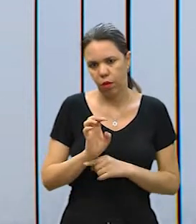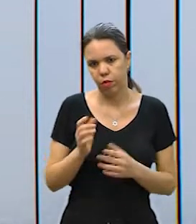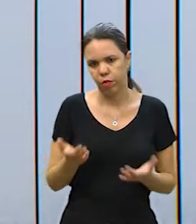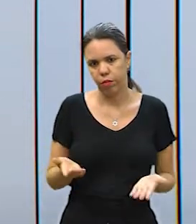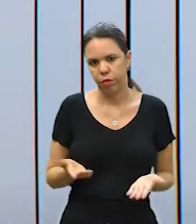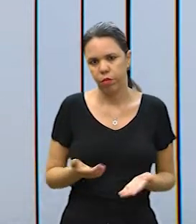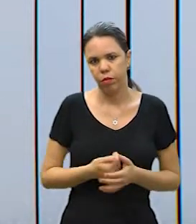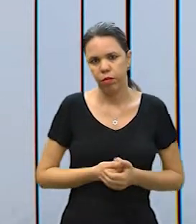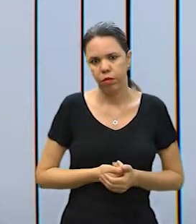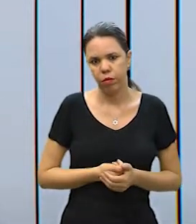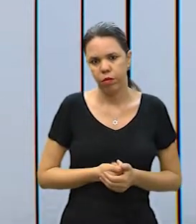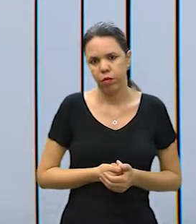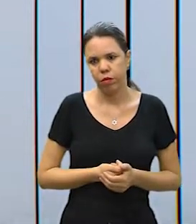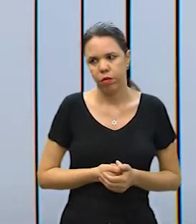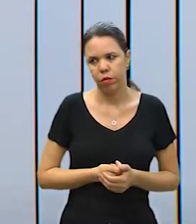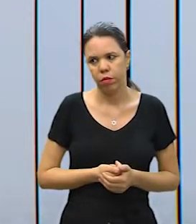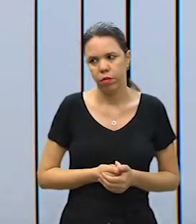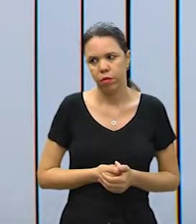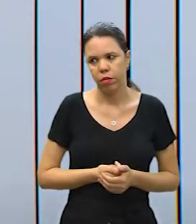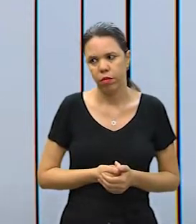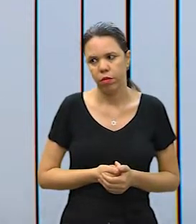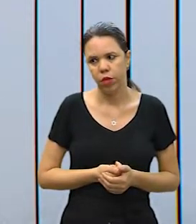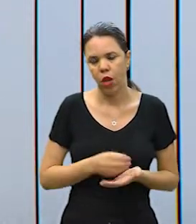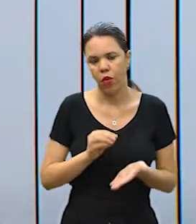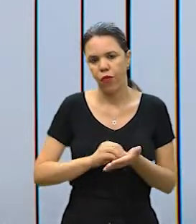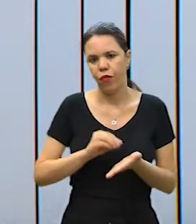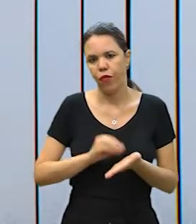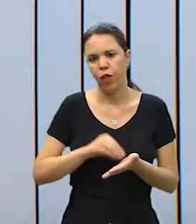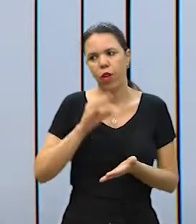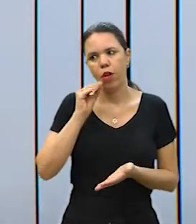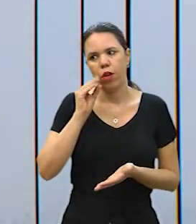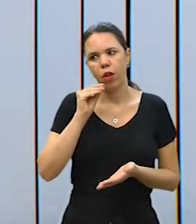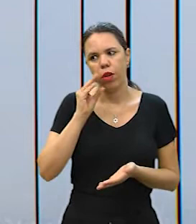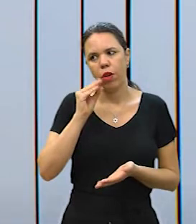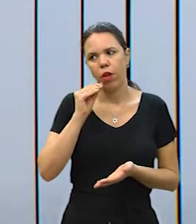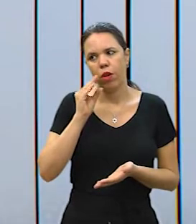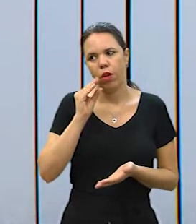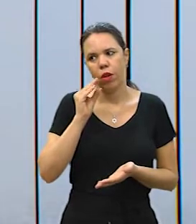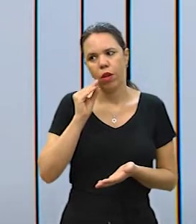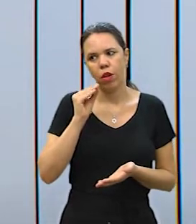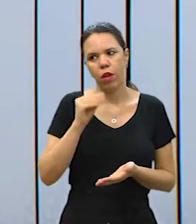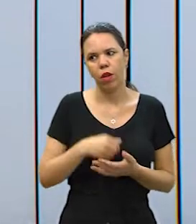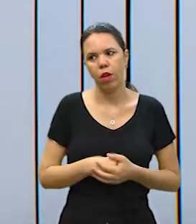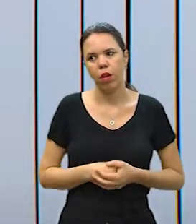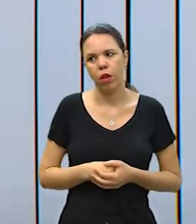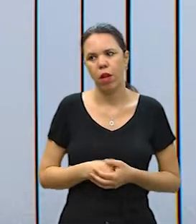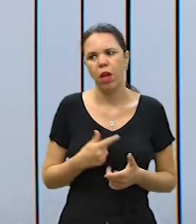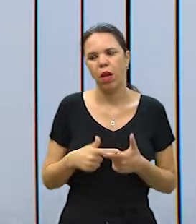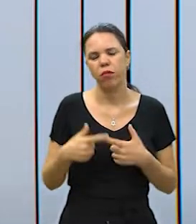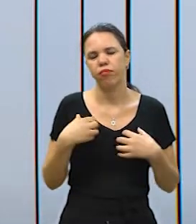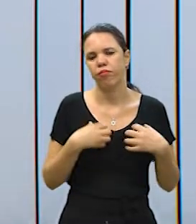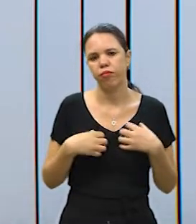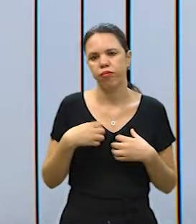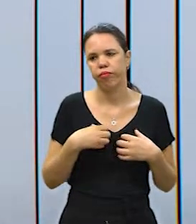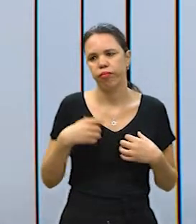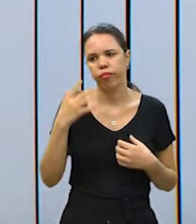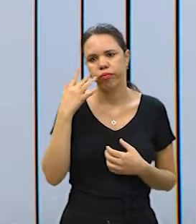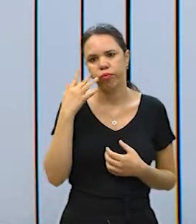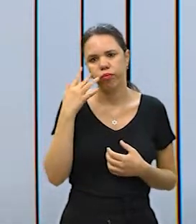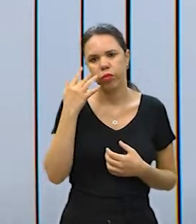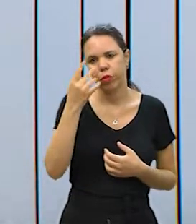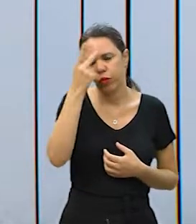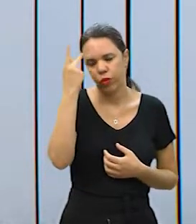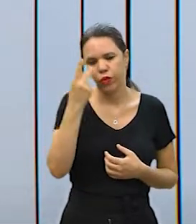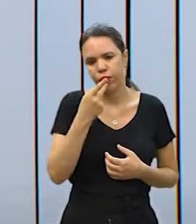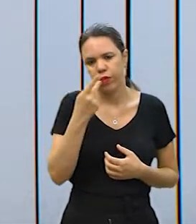estadual. Então, e a falta de funcionários, a falta é o caos. Eu acho assim, quando